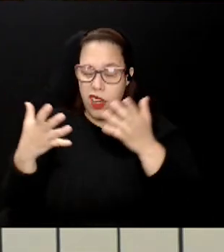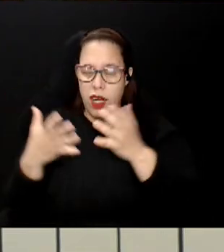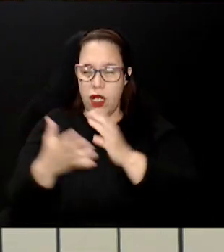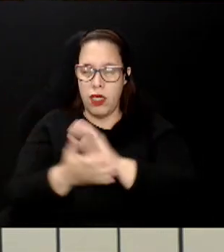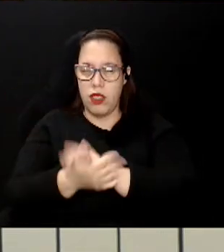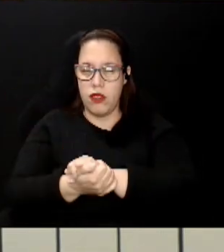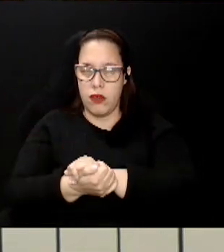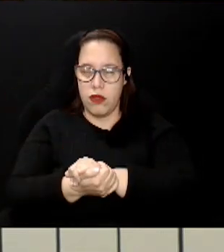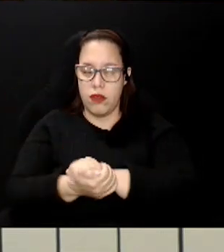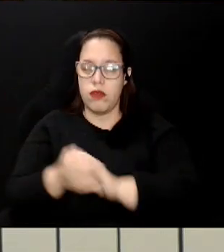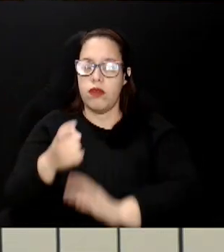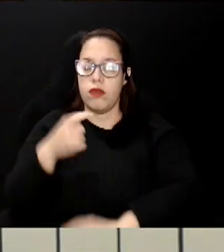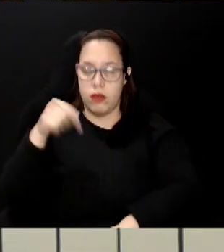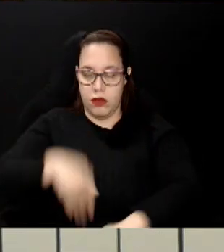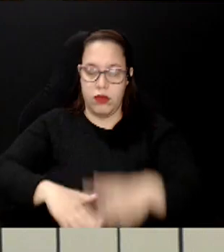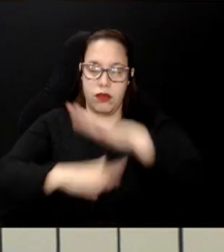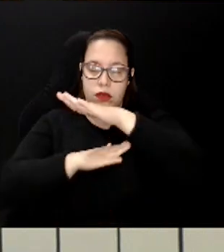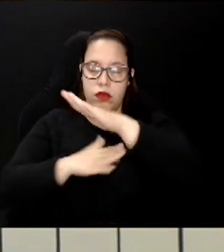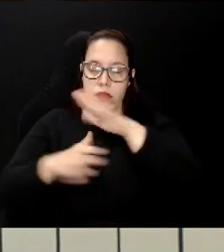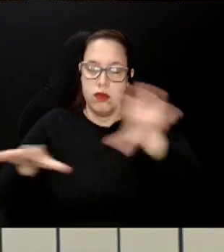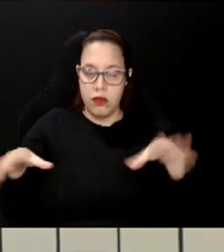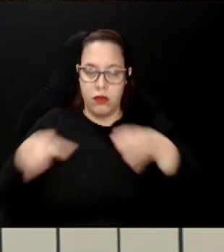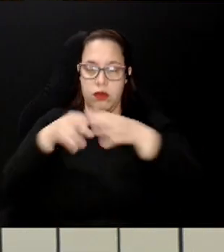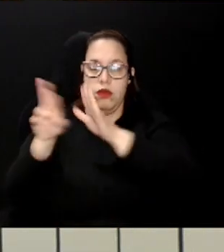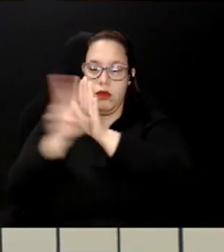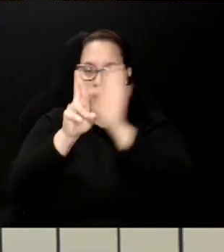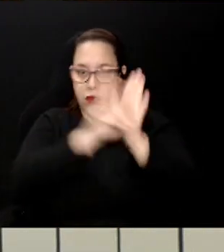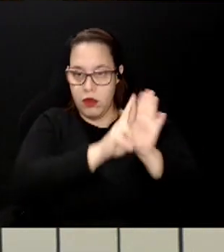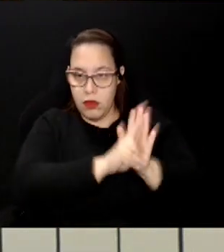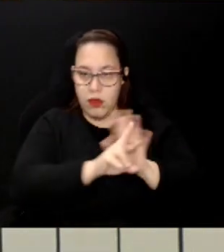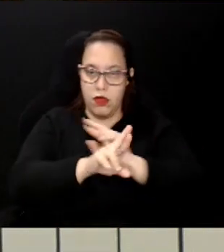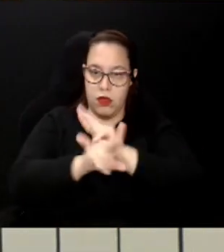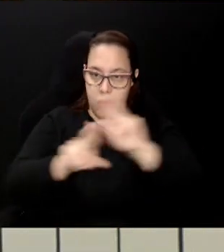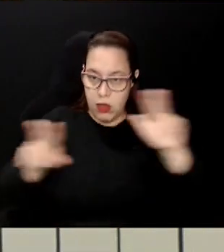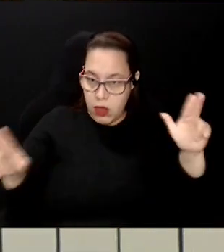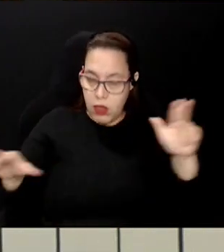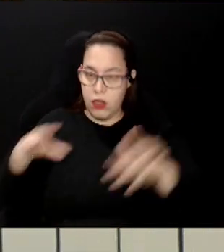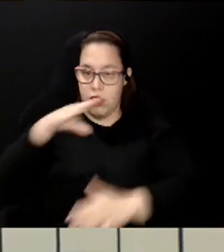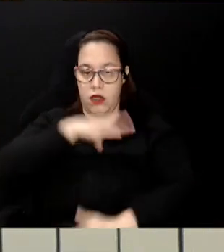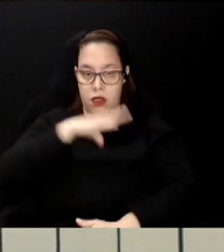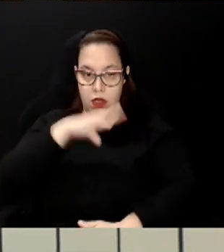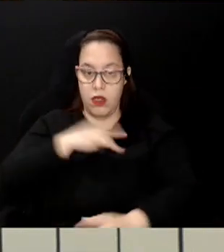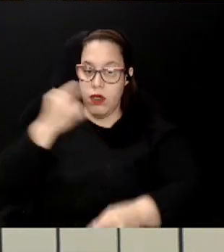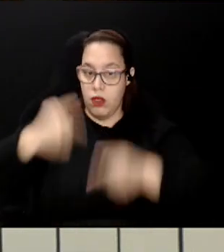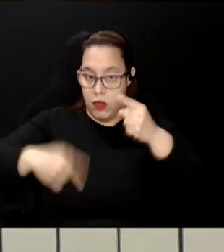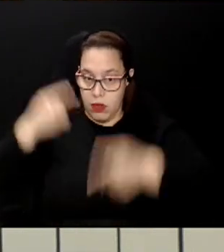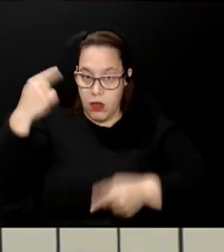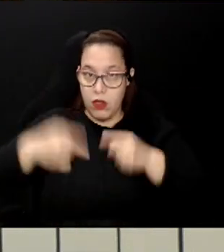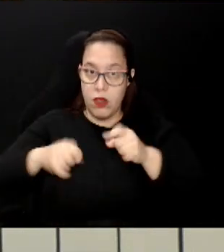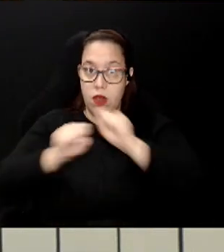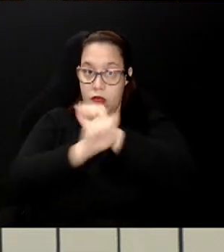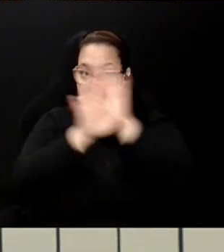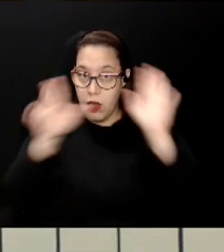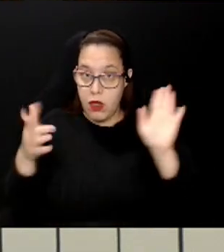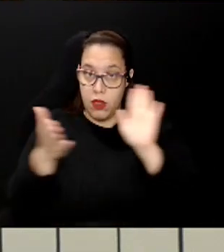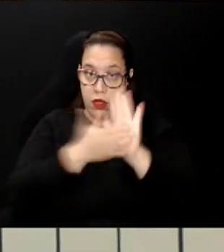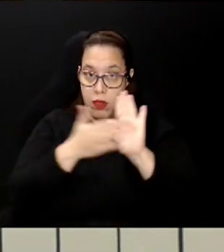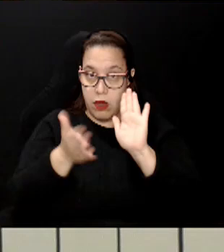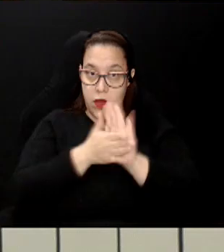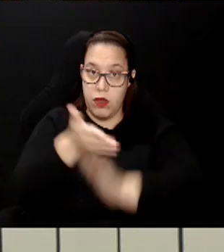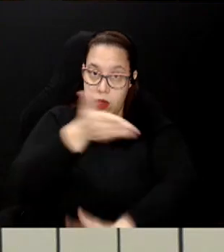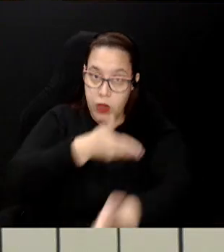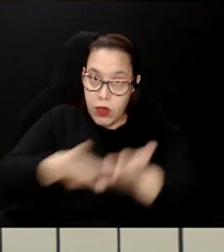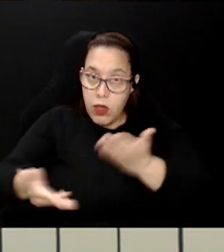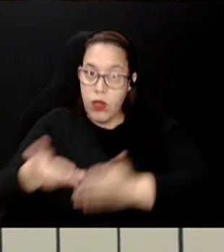Câmara, reuniu representantes de diversas cidades para debater transparência, participação popular